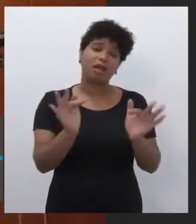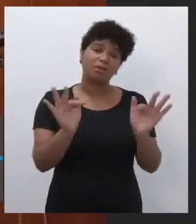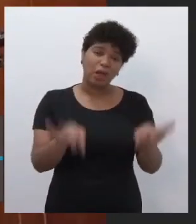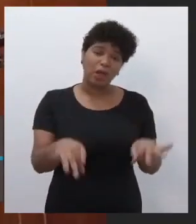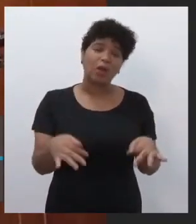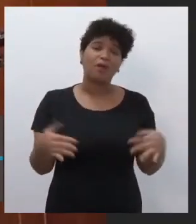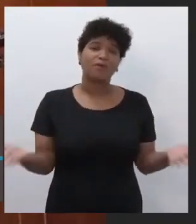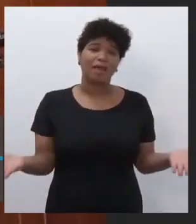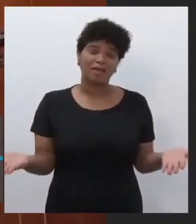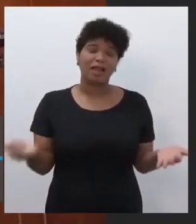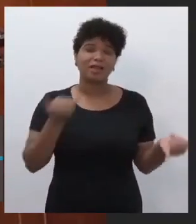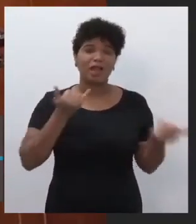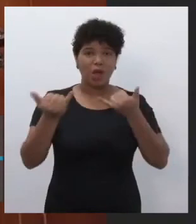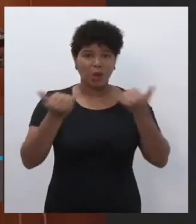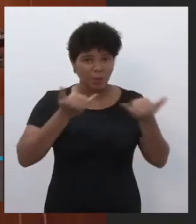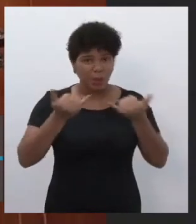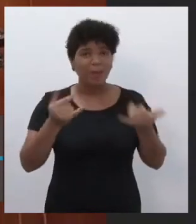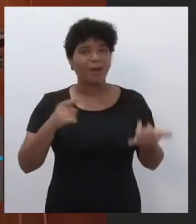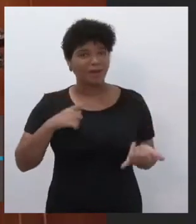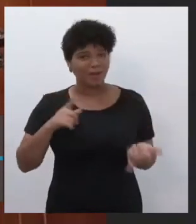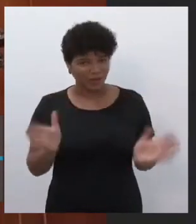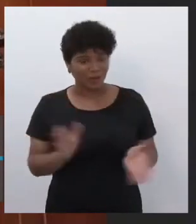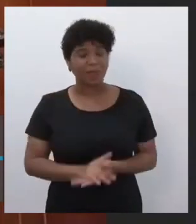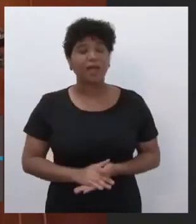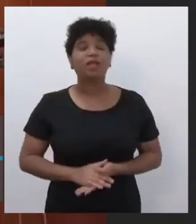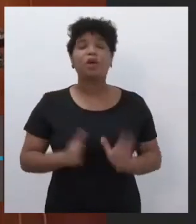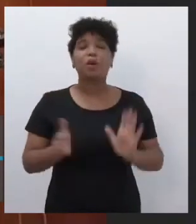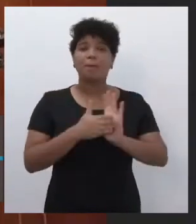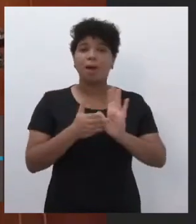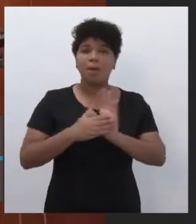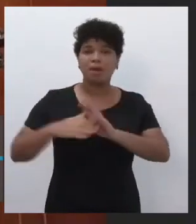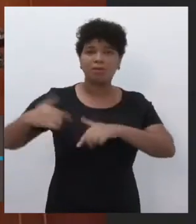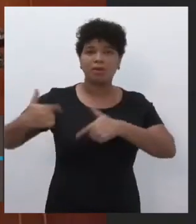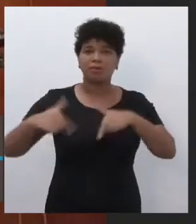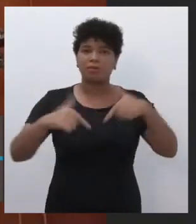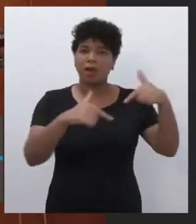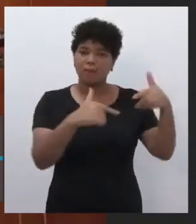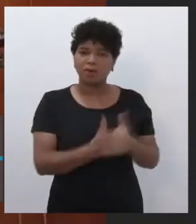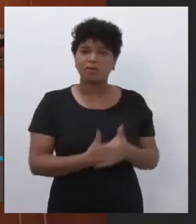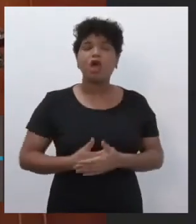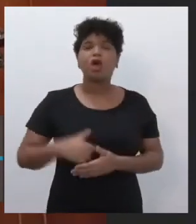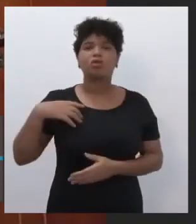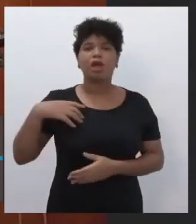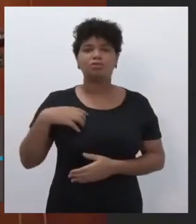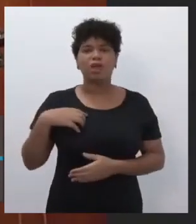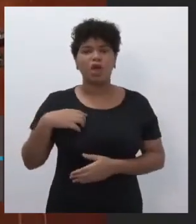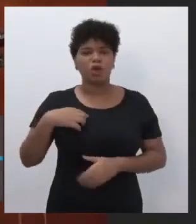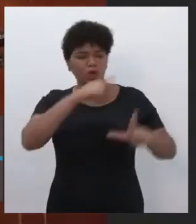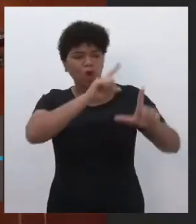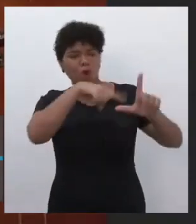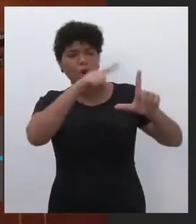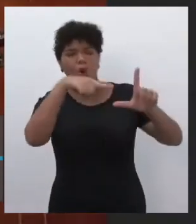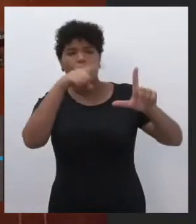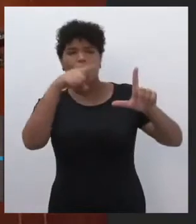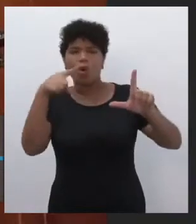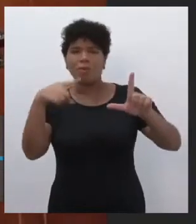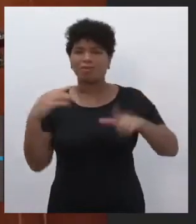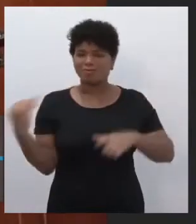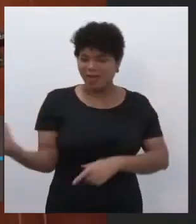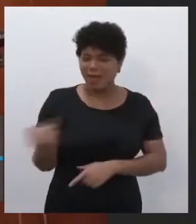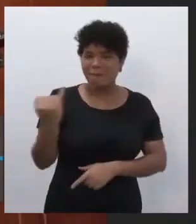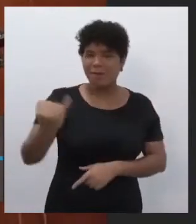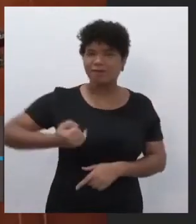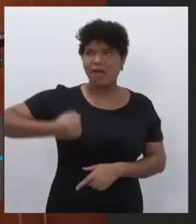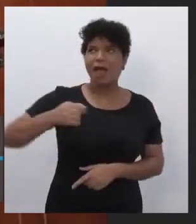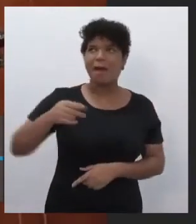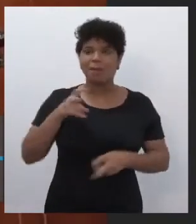dessa formação, né? E aí a proposta do trabalho com o recurso infográfico, ele vem como um elemento importante para a